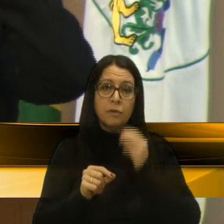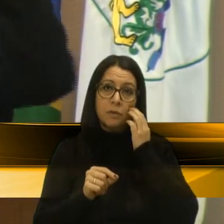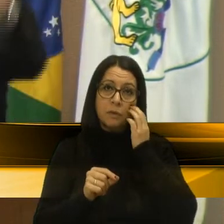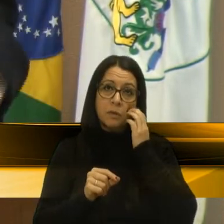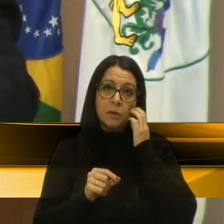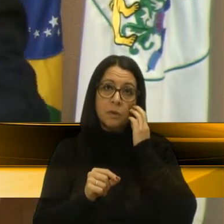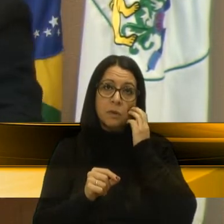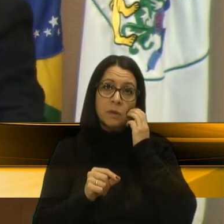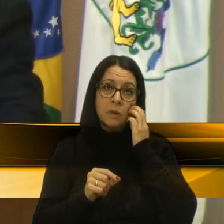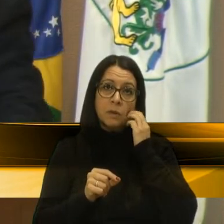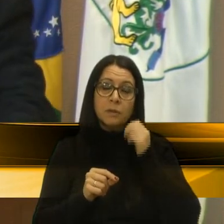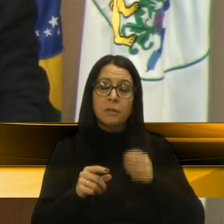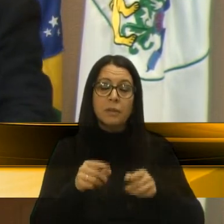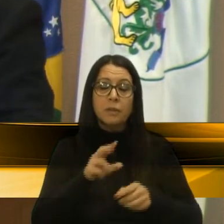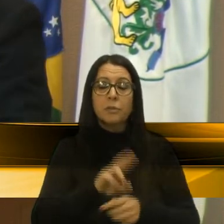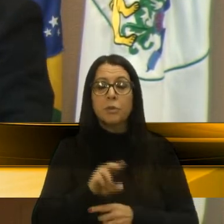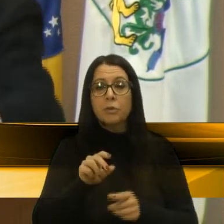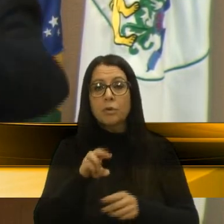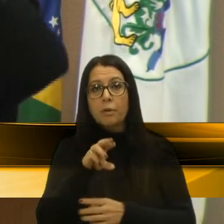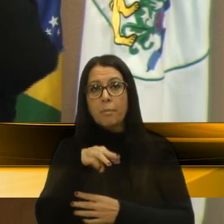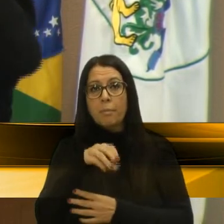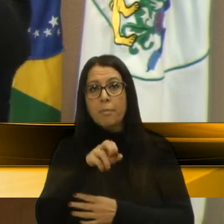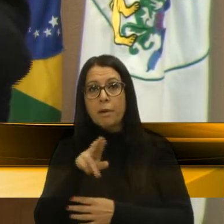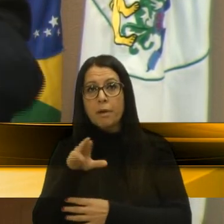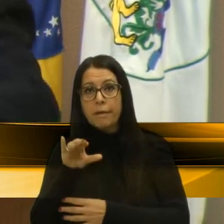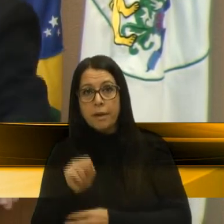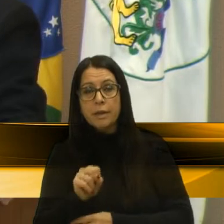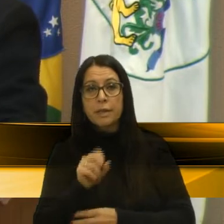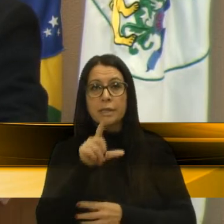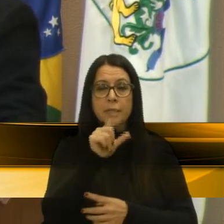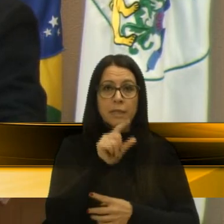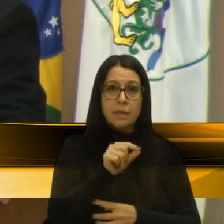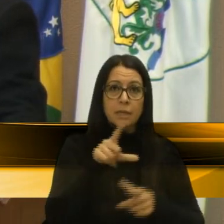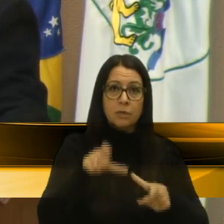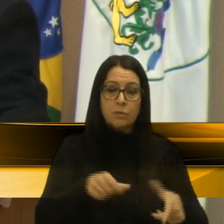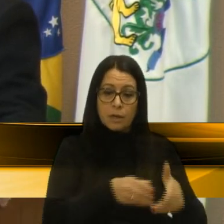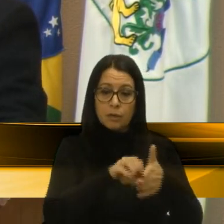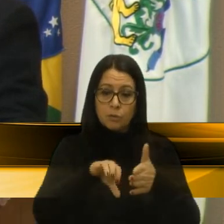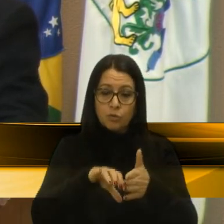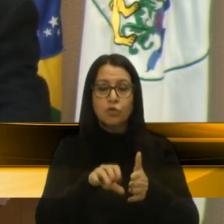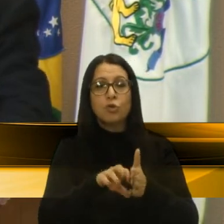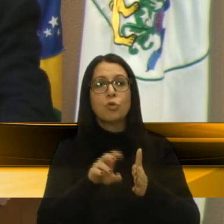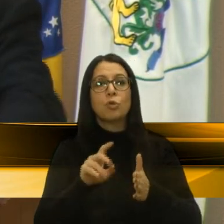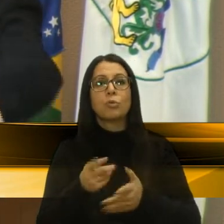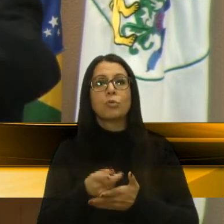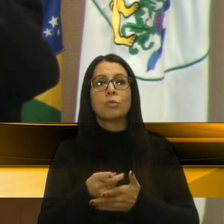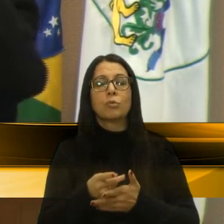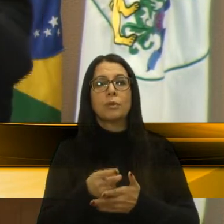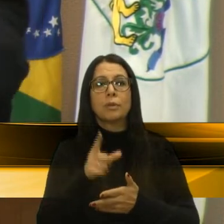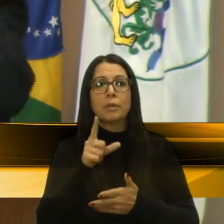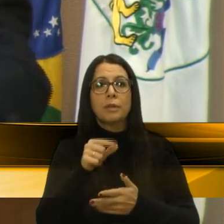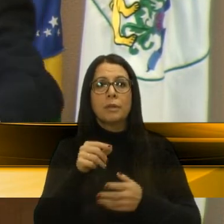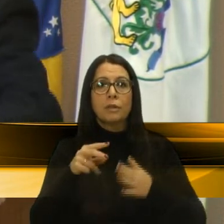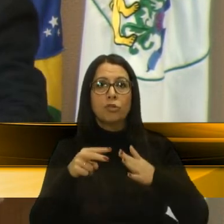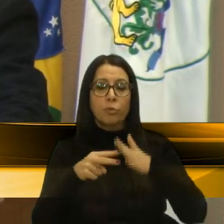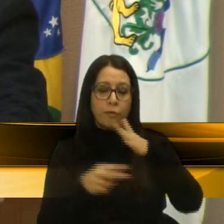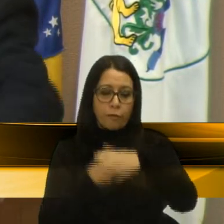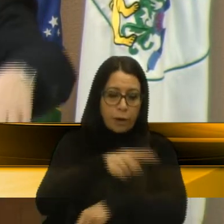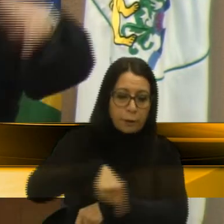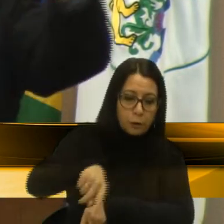um governo diferenciado do ponto de vista de gestão. Os outros governos eram incompetentes do ponto de vista de gestão, mas os